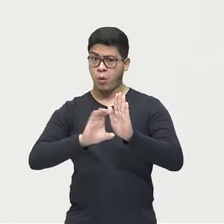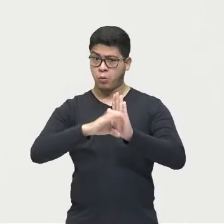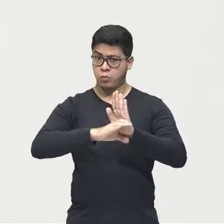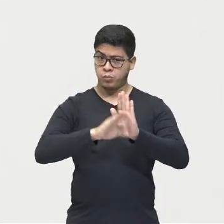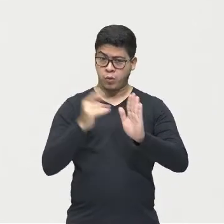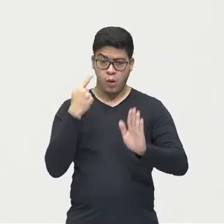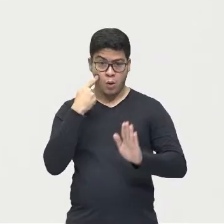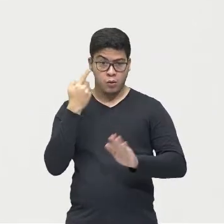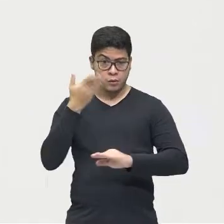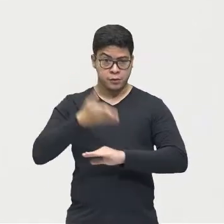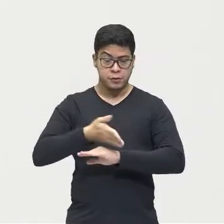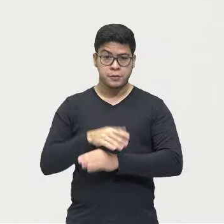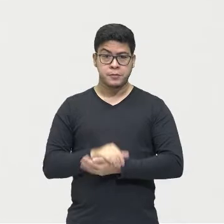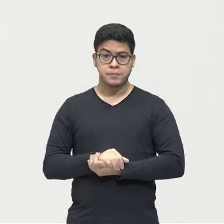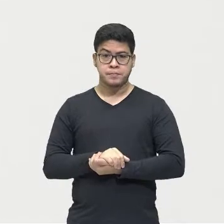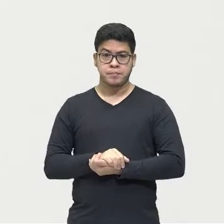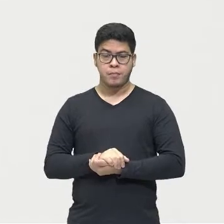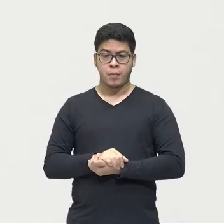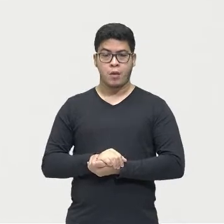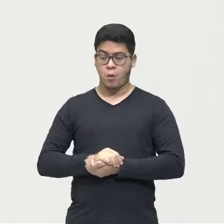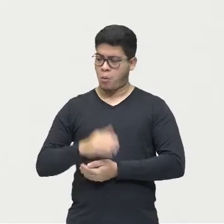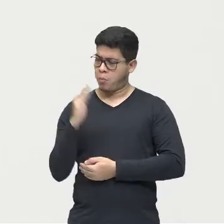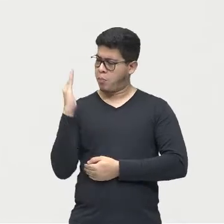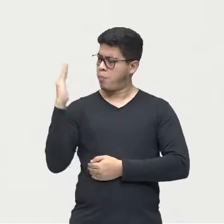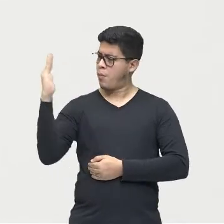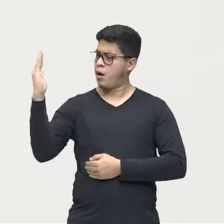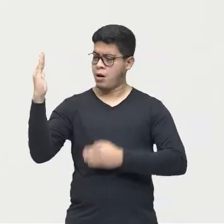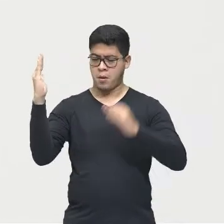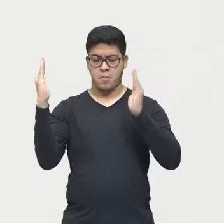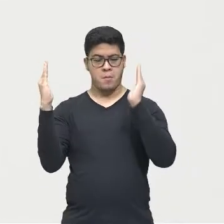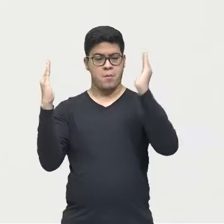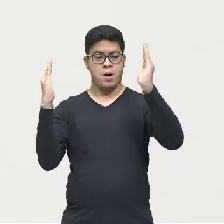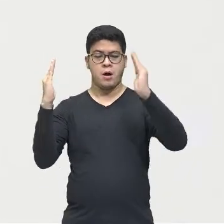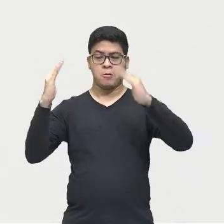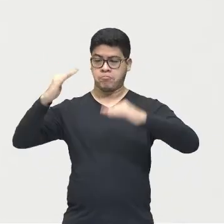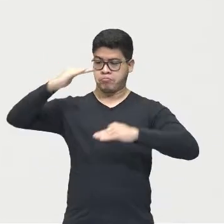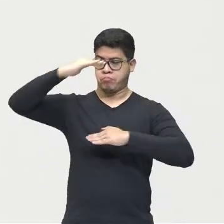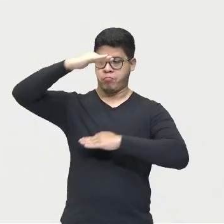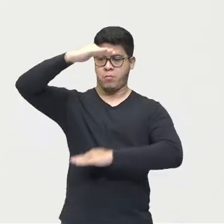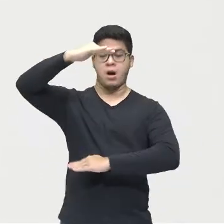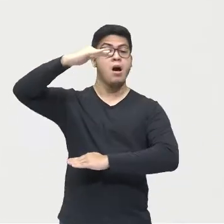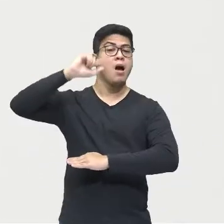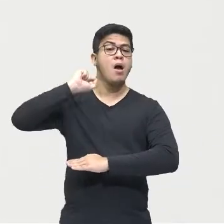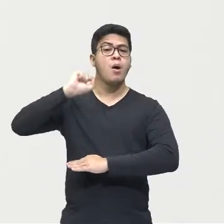de um quadrilátero. Então, ó, essa região formada aqui, ó,